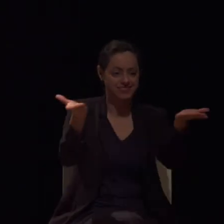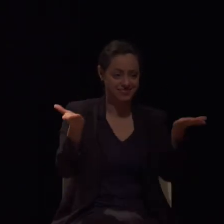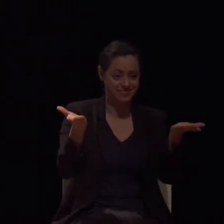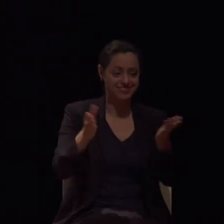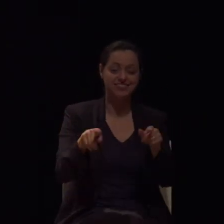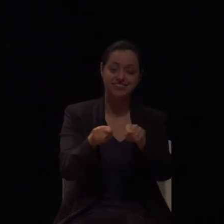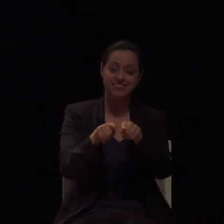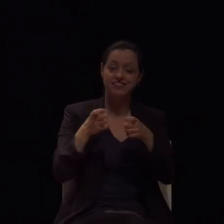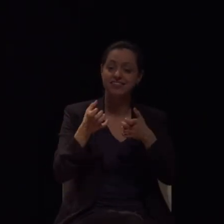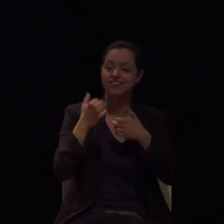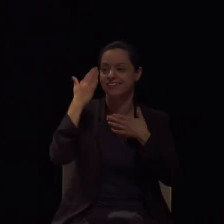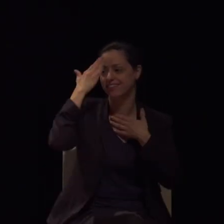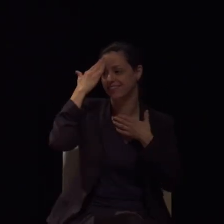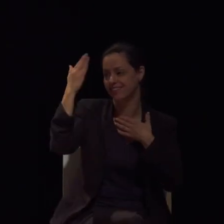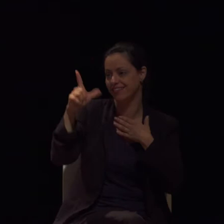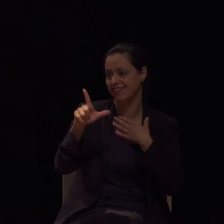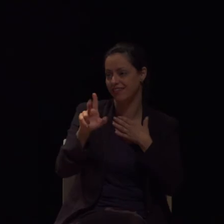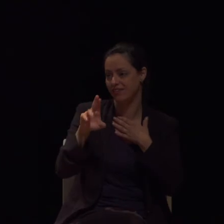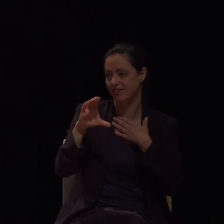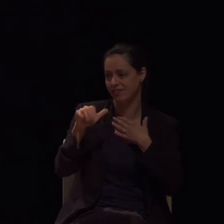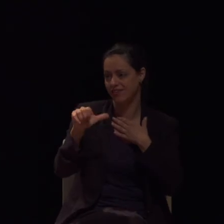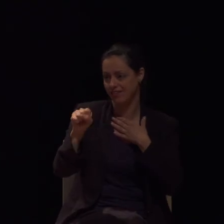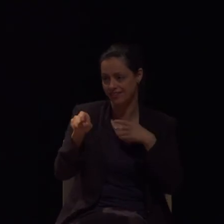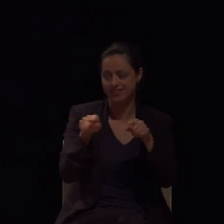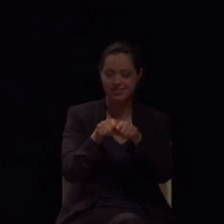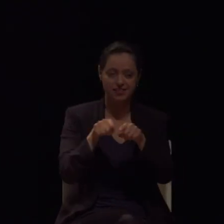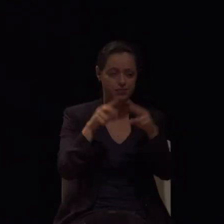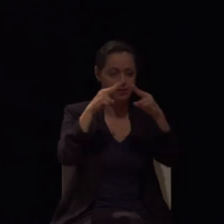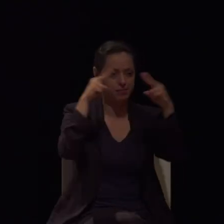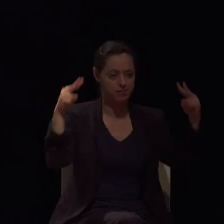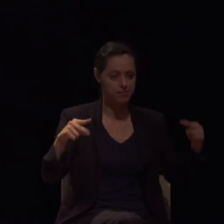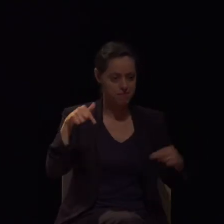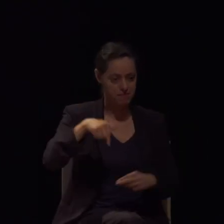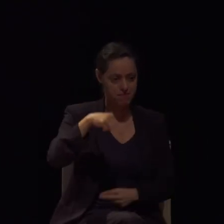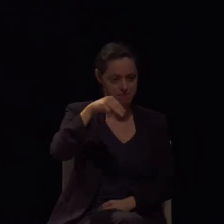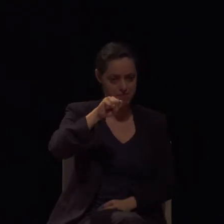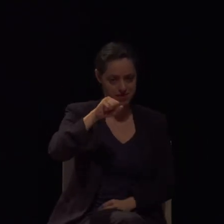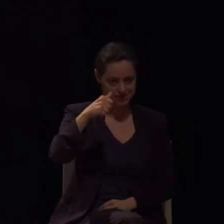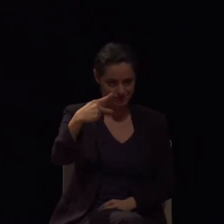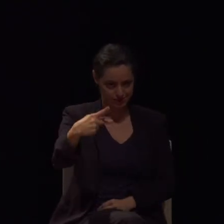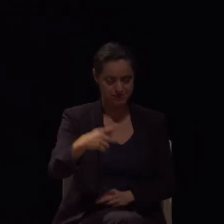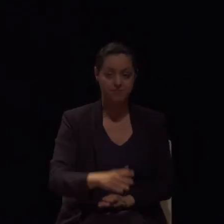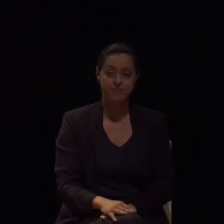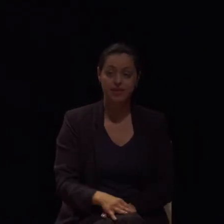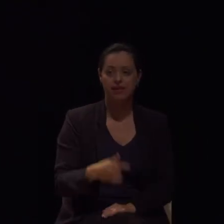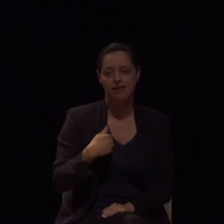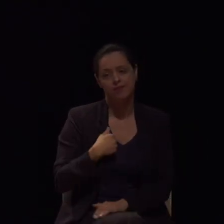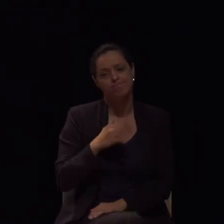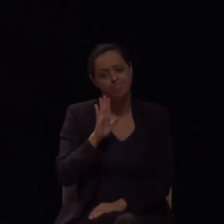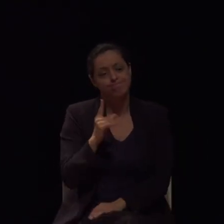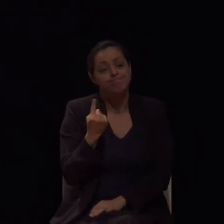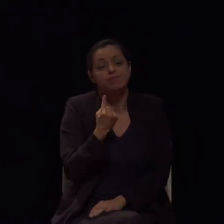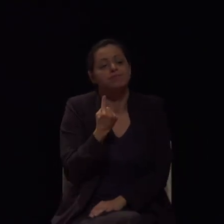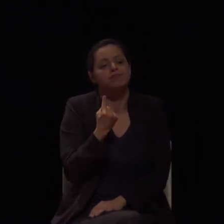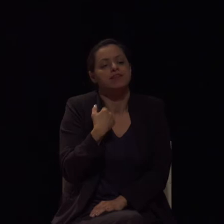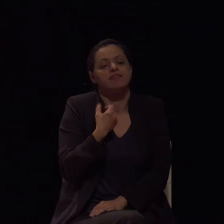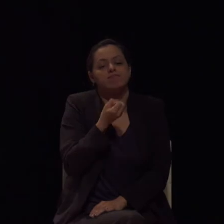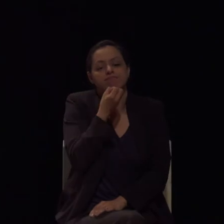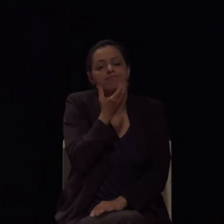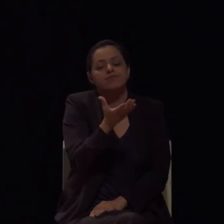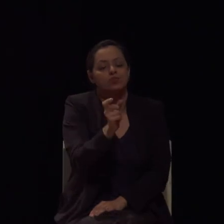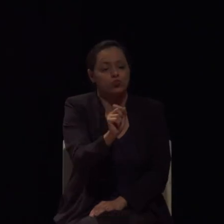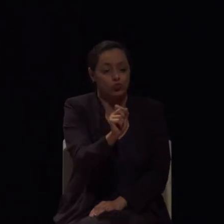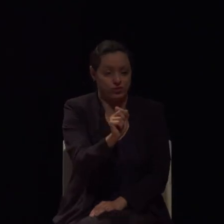agradecer ao lucas e ao masp é eu sou em primeiro lugar verdadeiro é